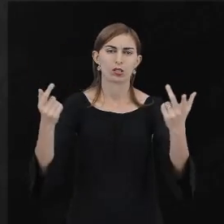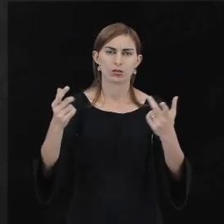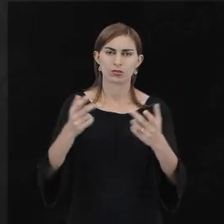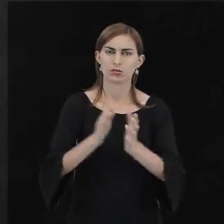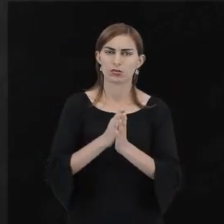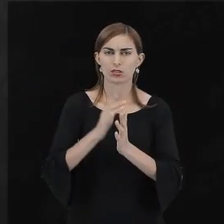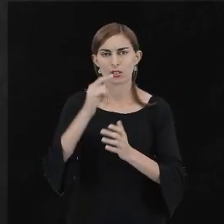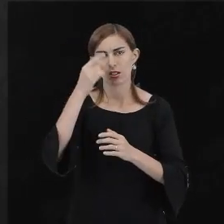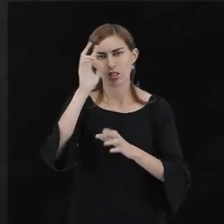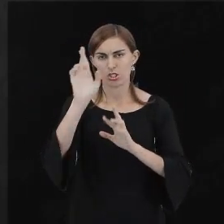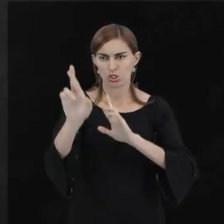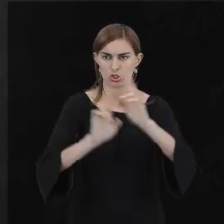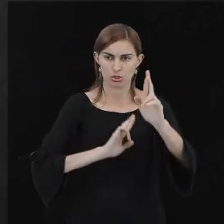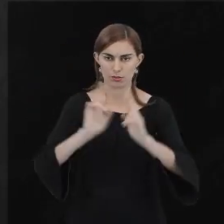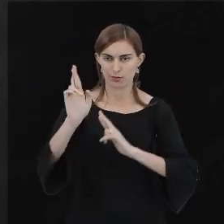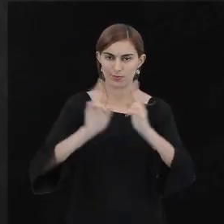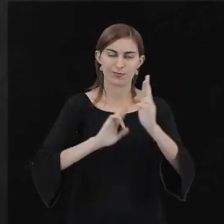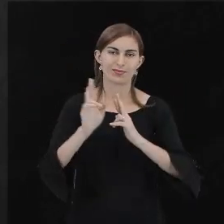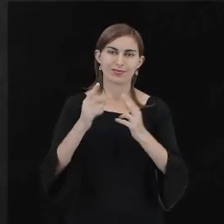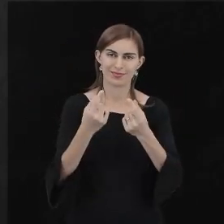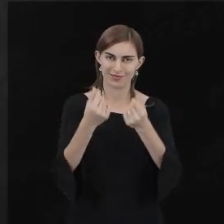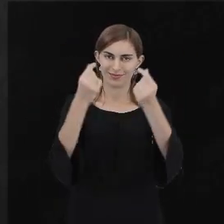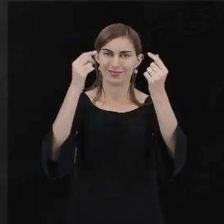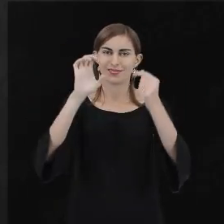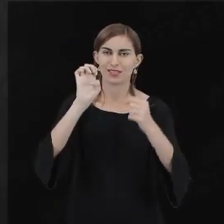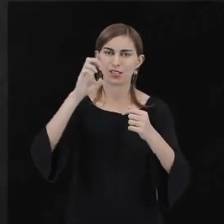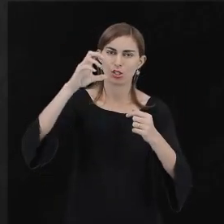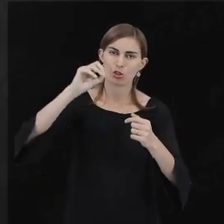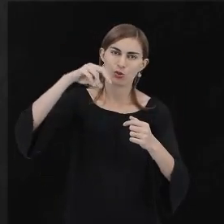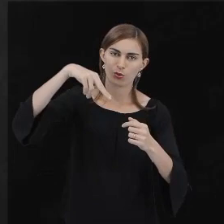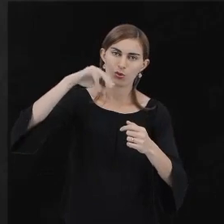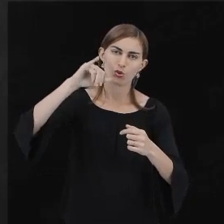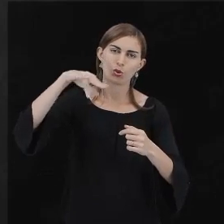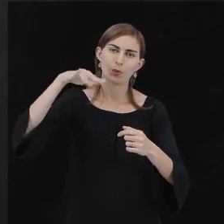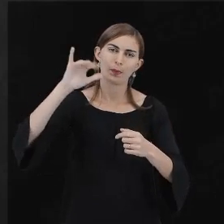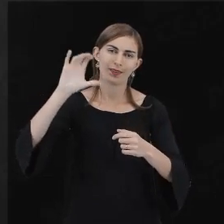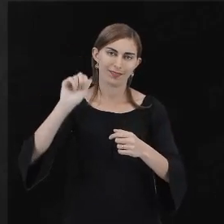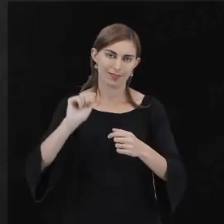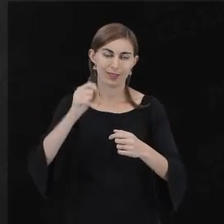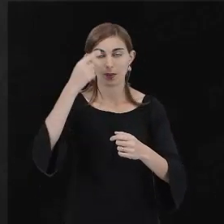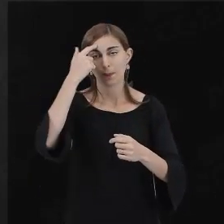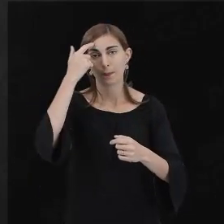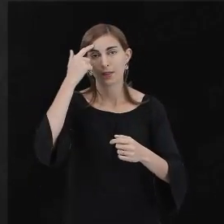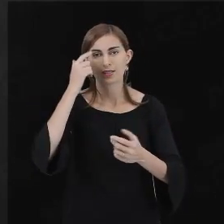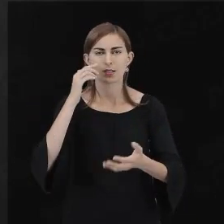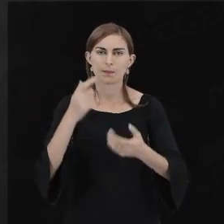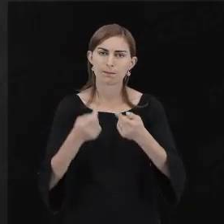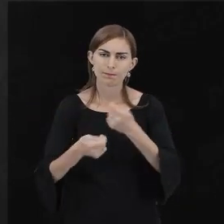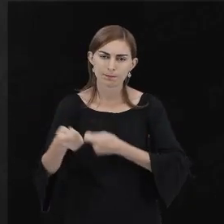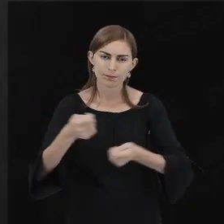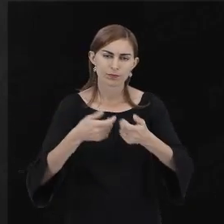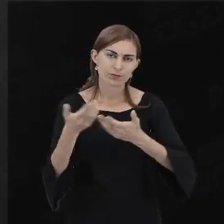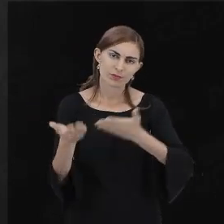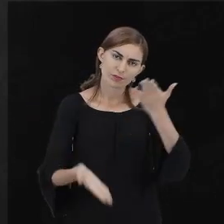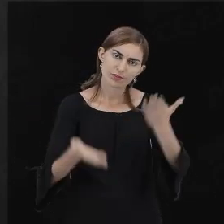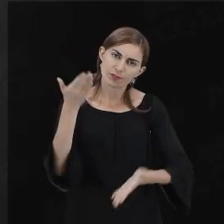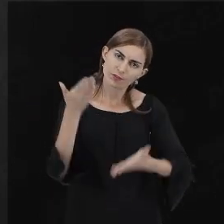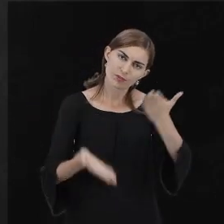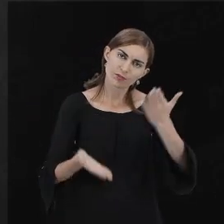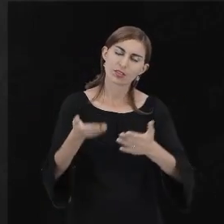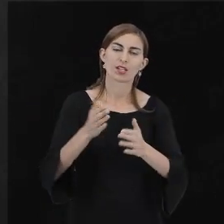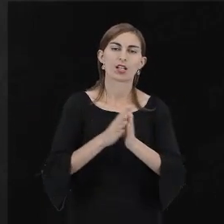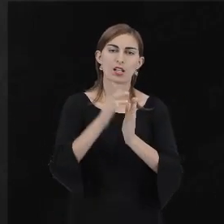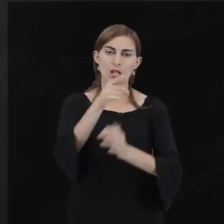vai responder à competitividade econômica. Não, a gente tem que pensar no ideário de flexibilidade, que a performance que os alunos